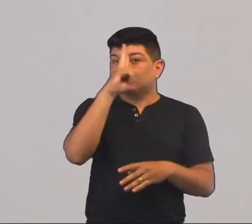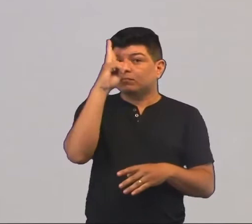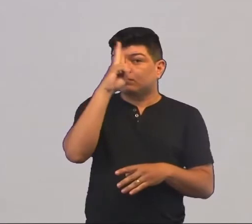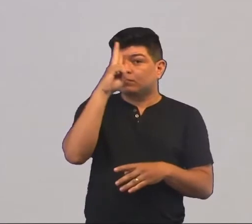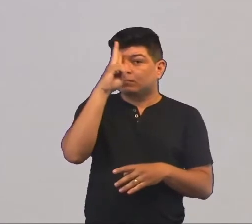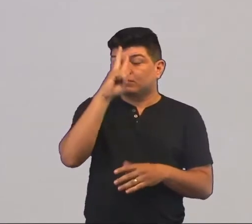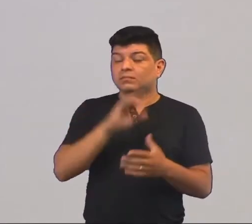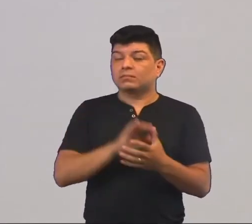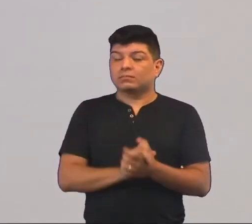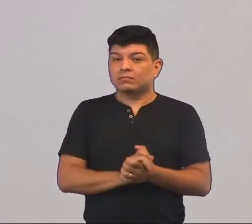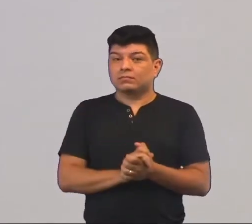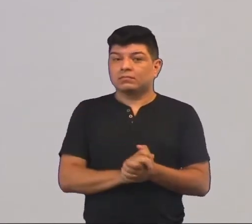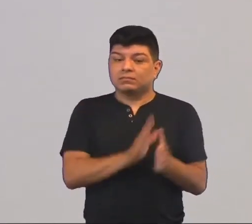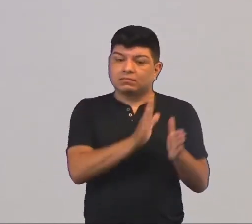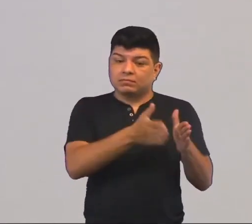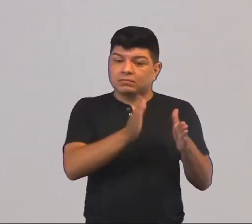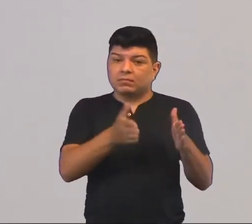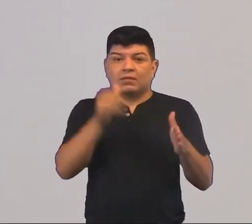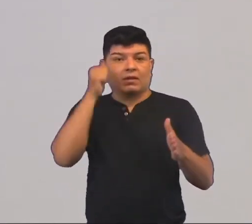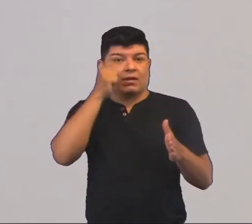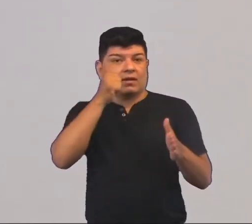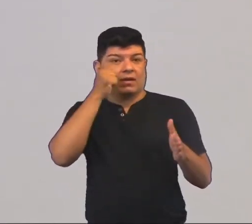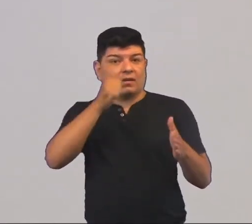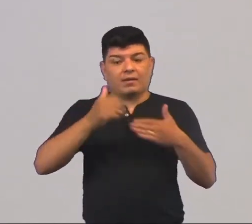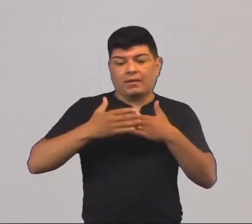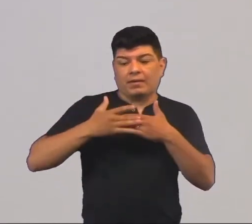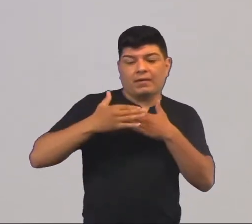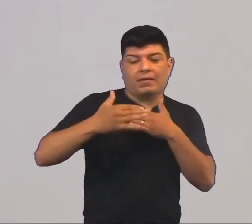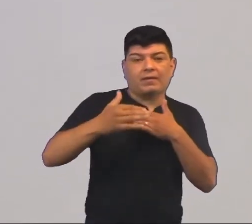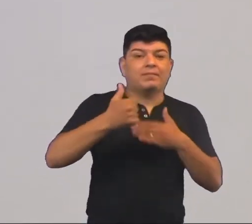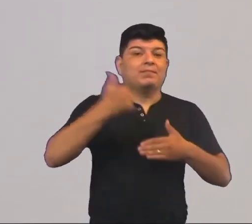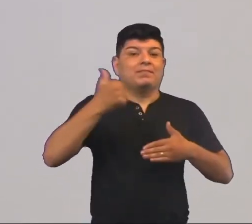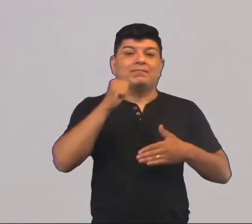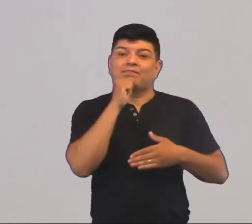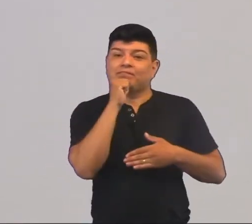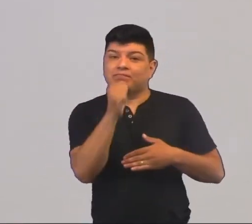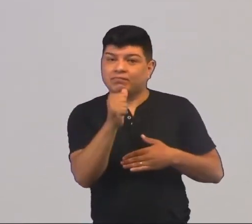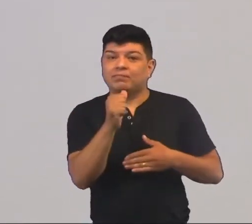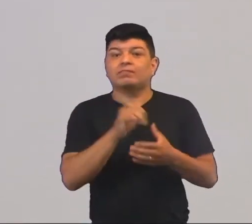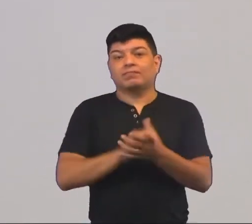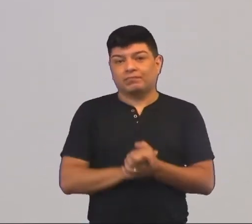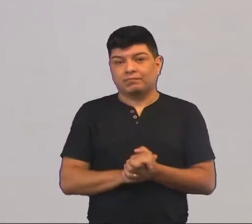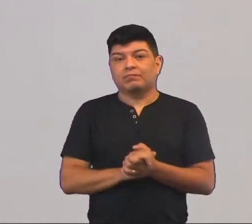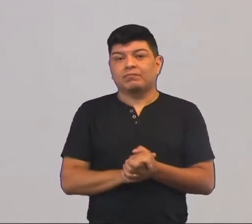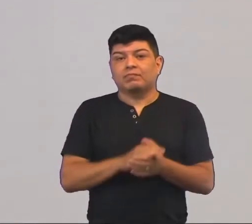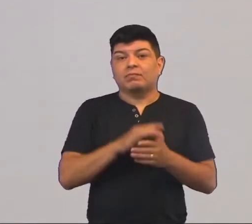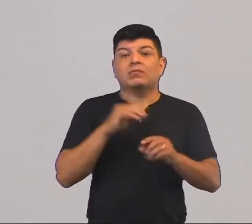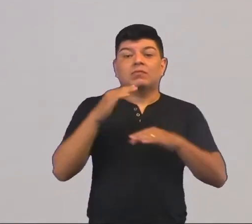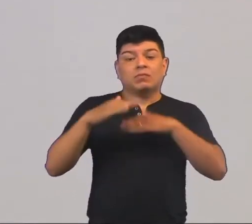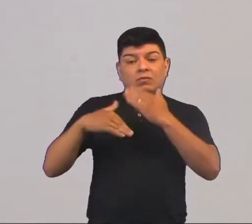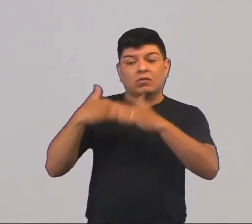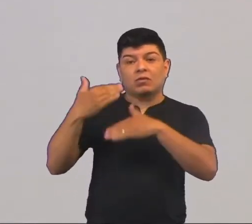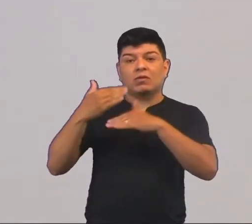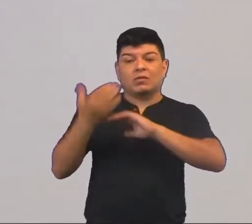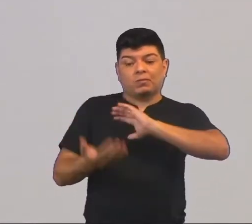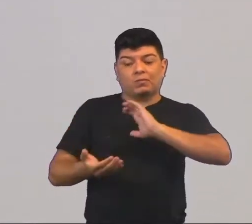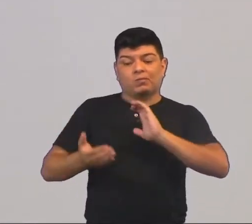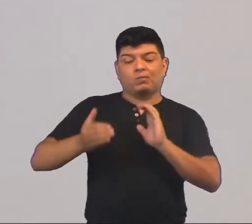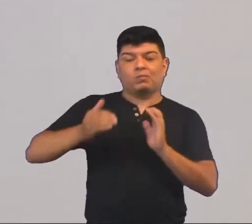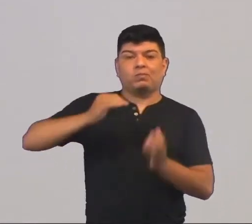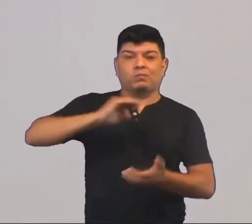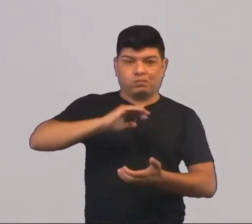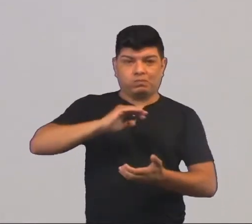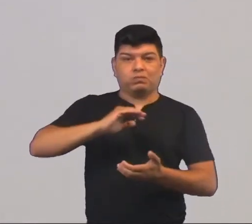lembrar que nessa fase, as meninas, a partir da primeira menstruação, elas estão num processo de transformação,